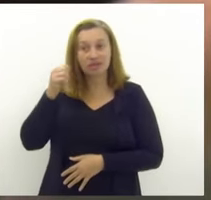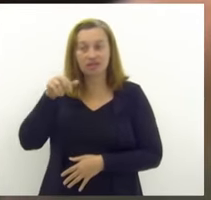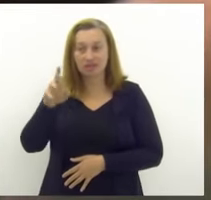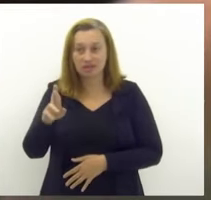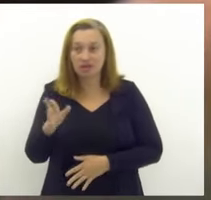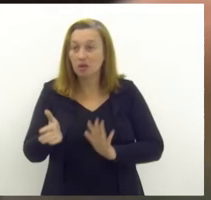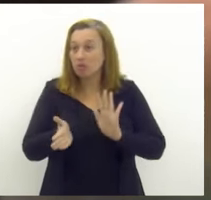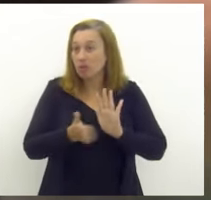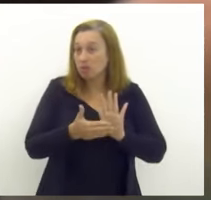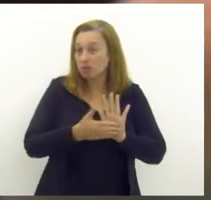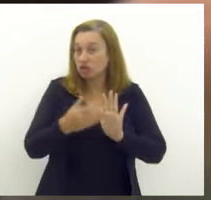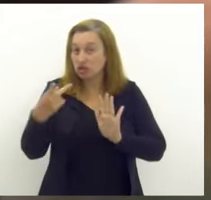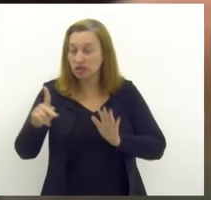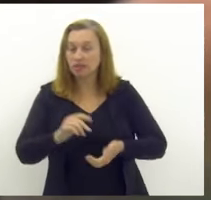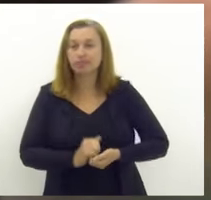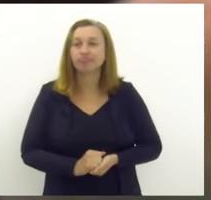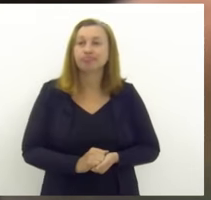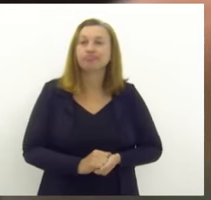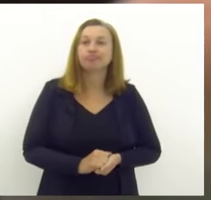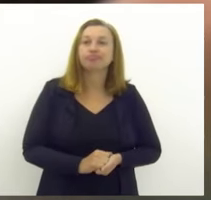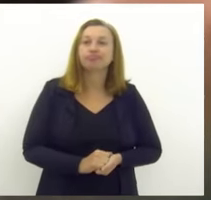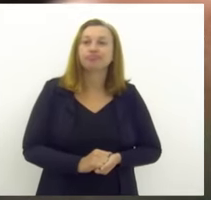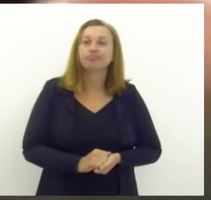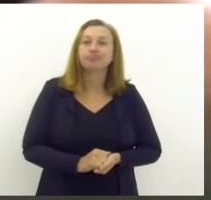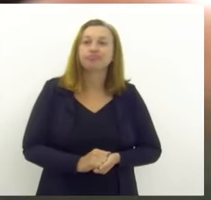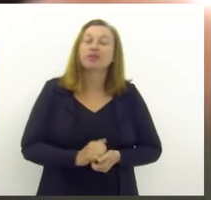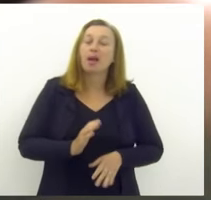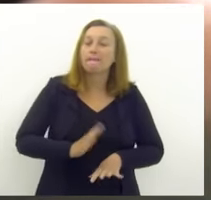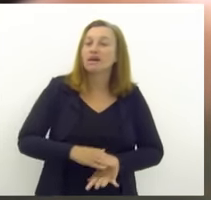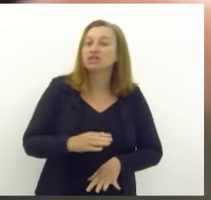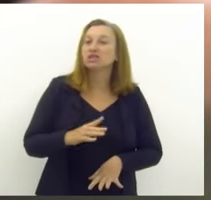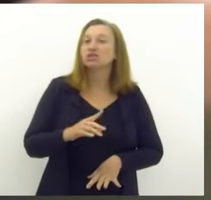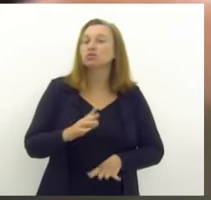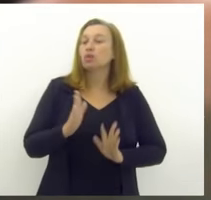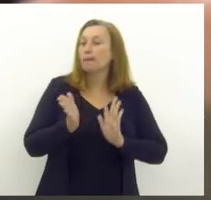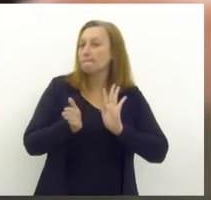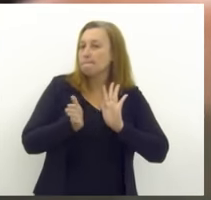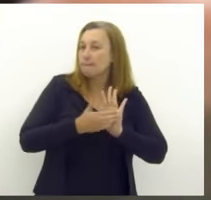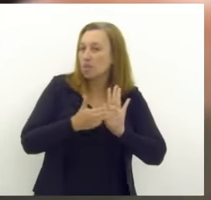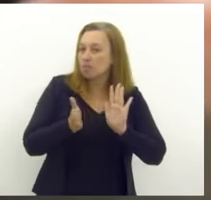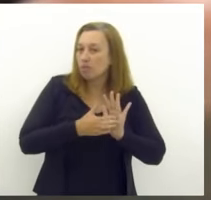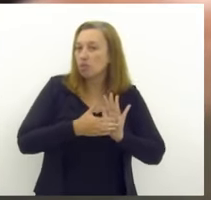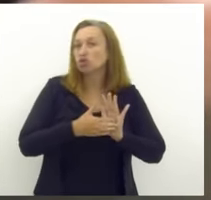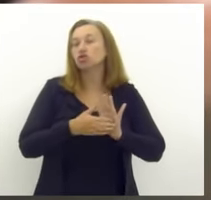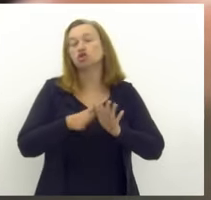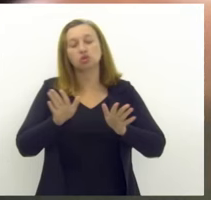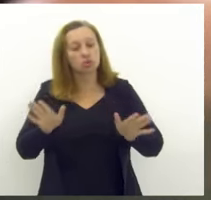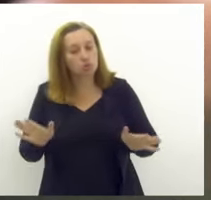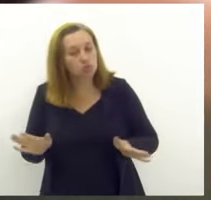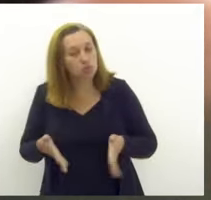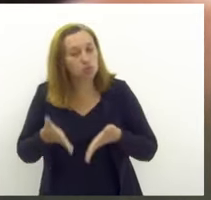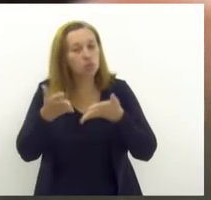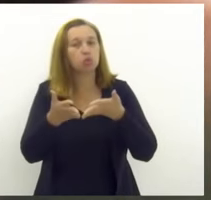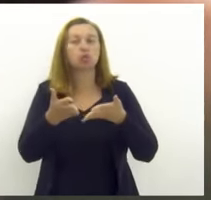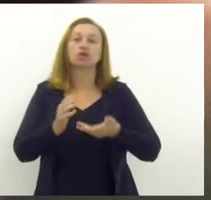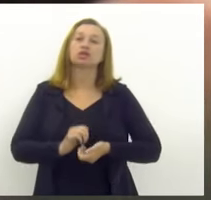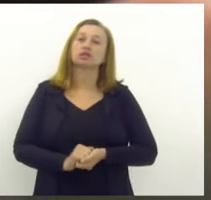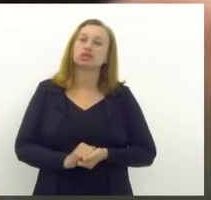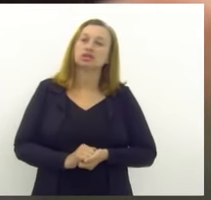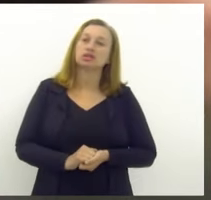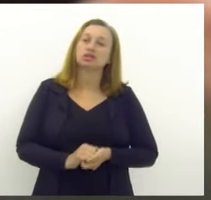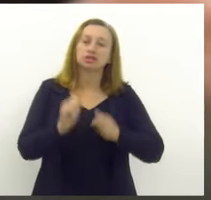pela proposição porque é mais uma posição mais uma iniciativa da